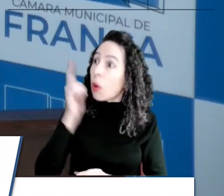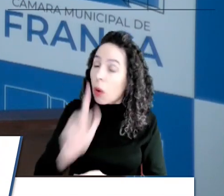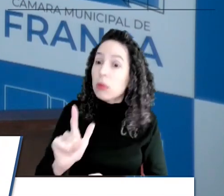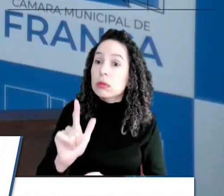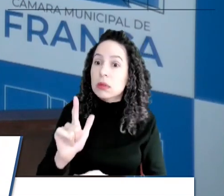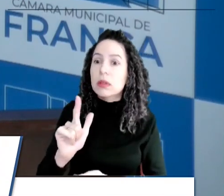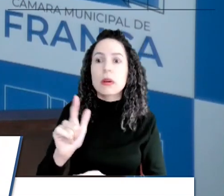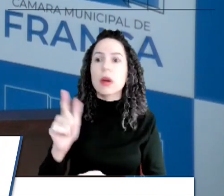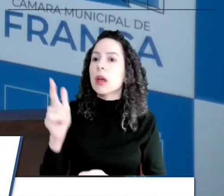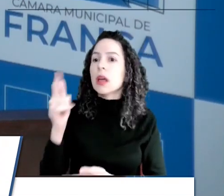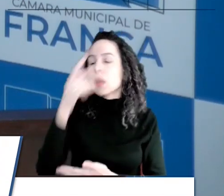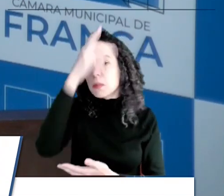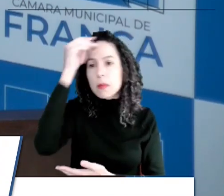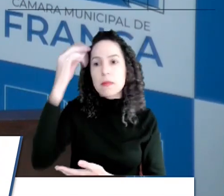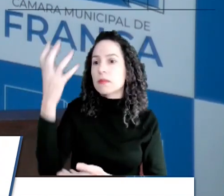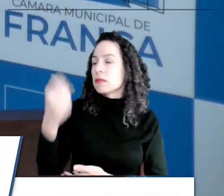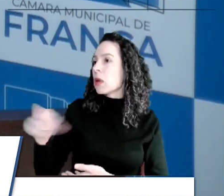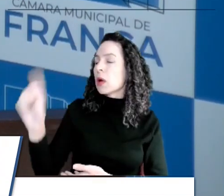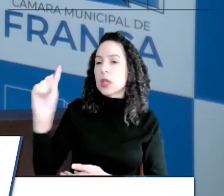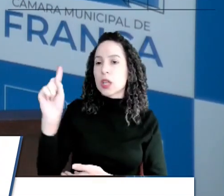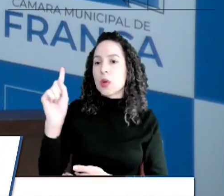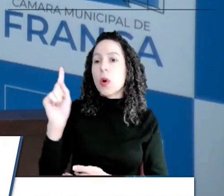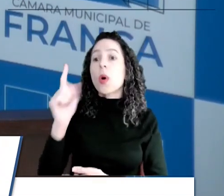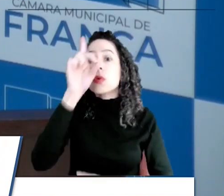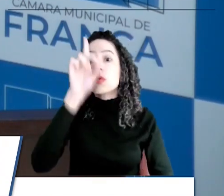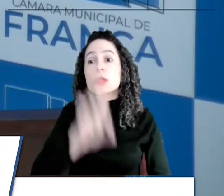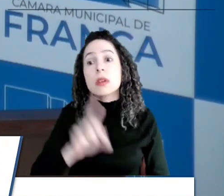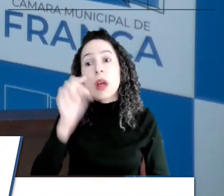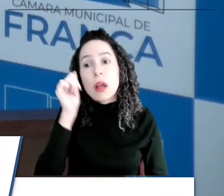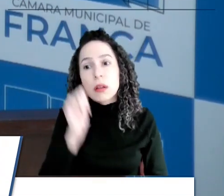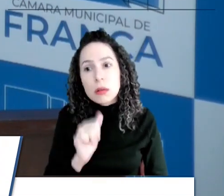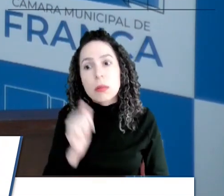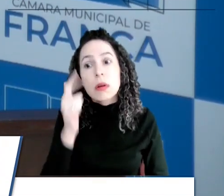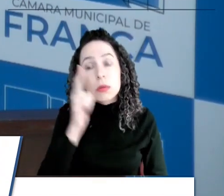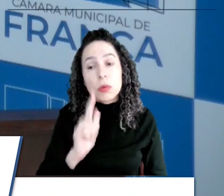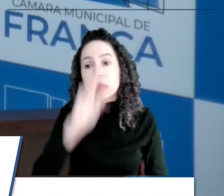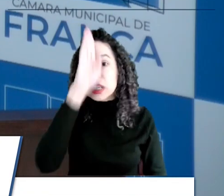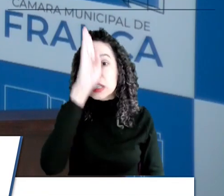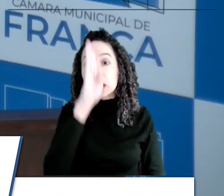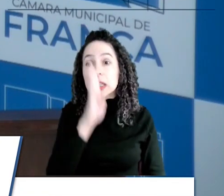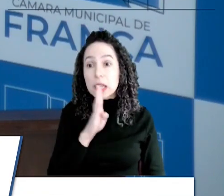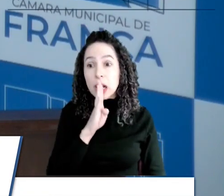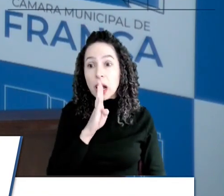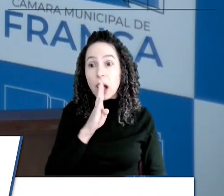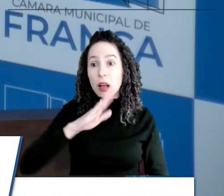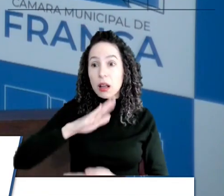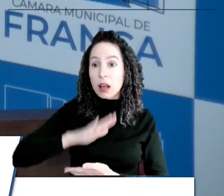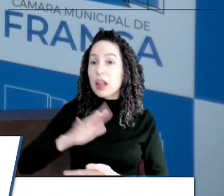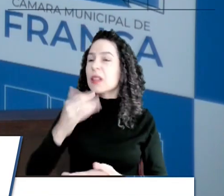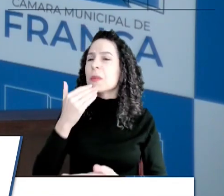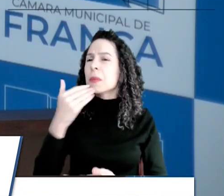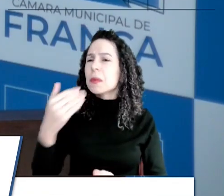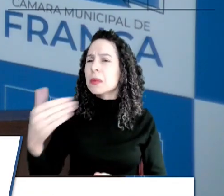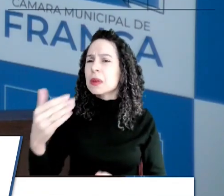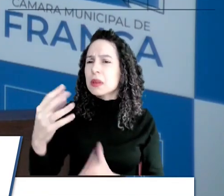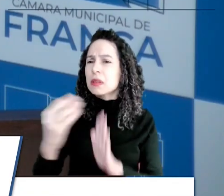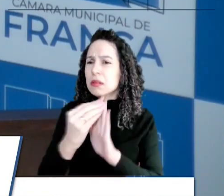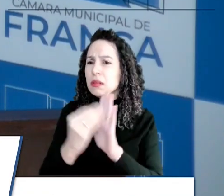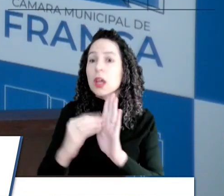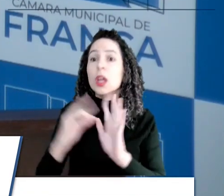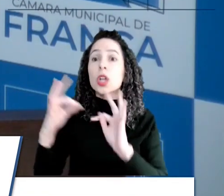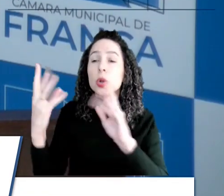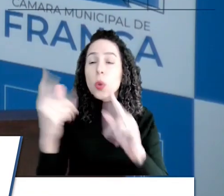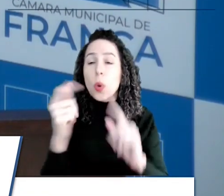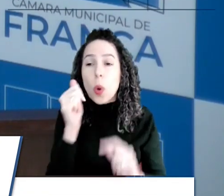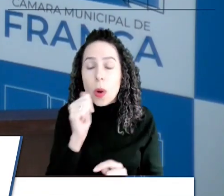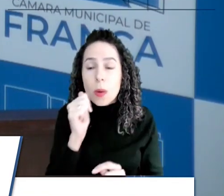das mulheres de terem esse exame gratuito, sem indicação, todas as mulheres francanas. Isso é um